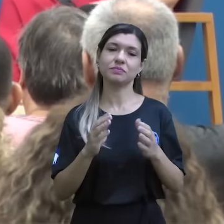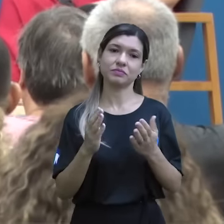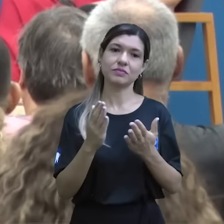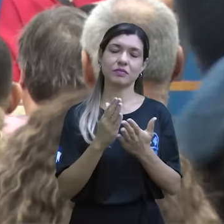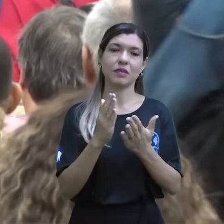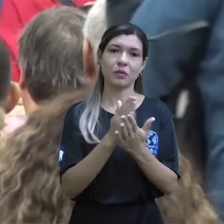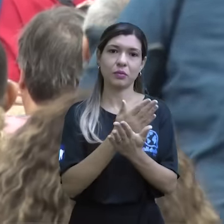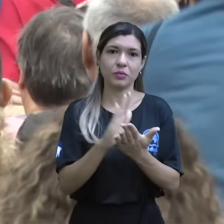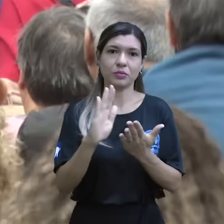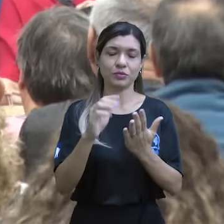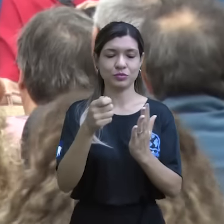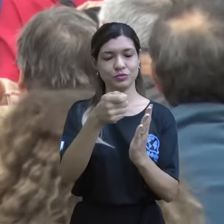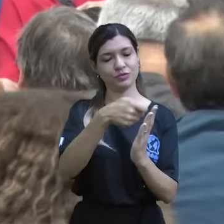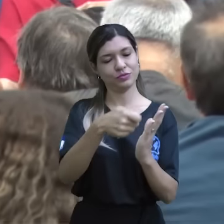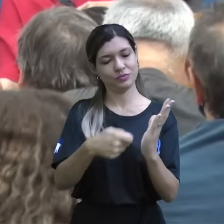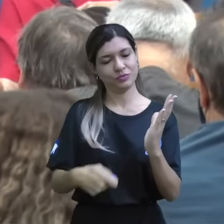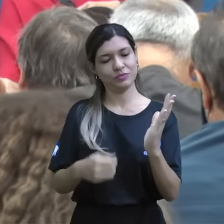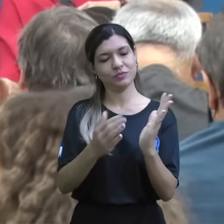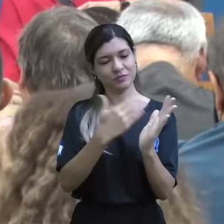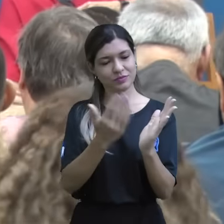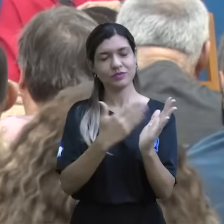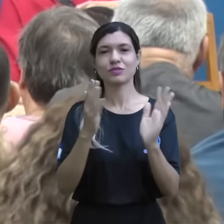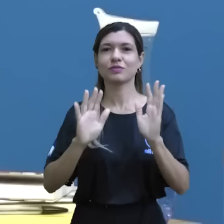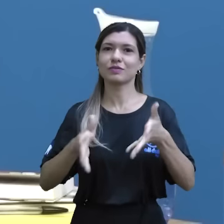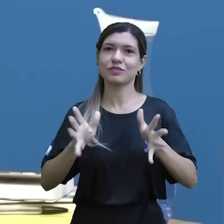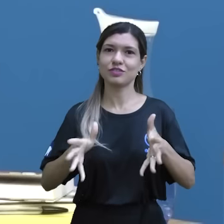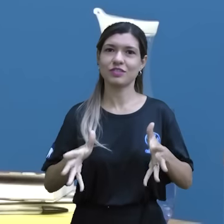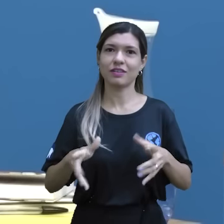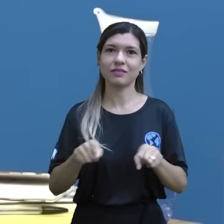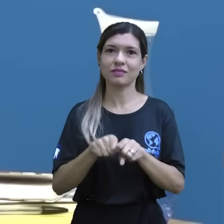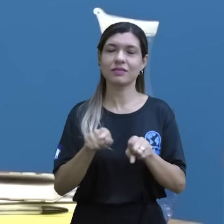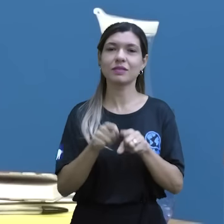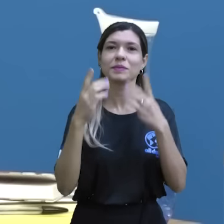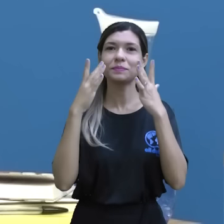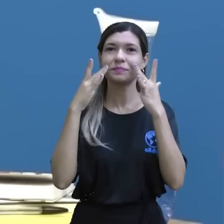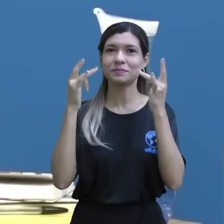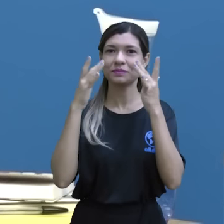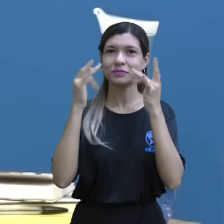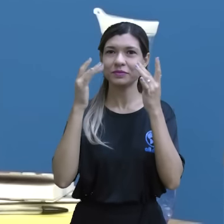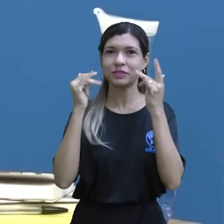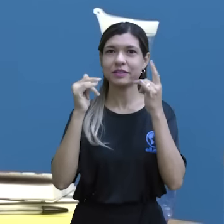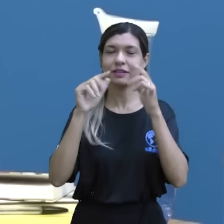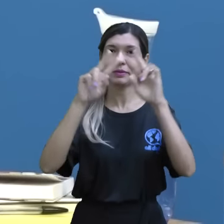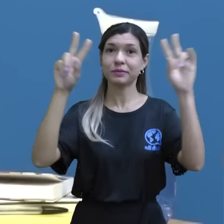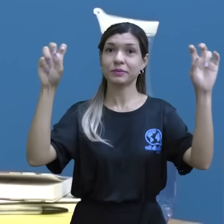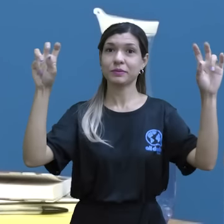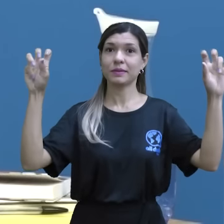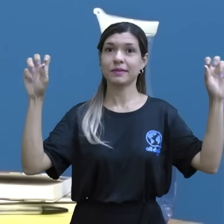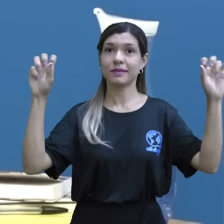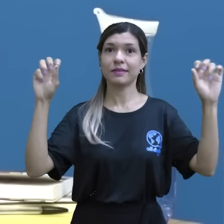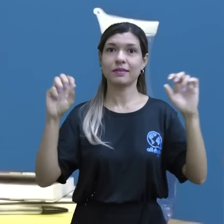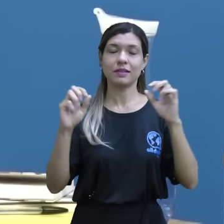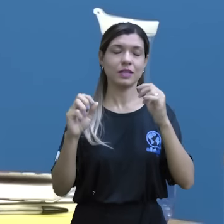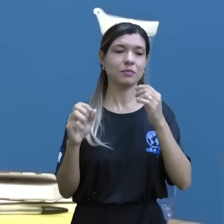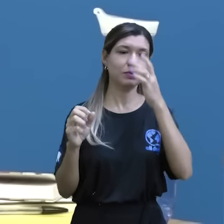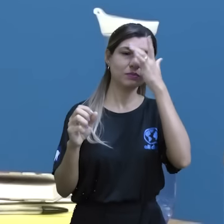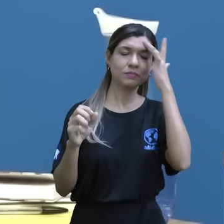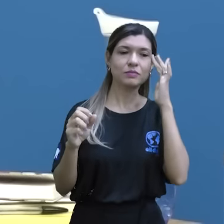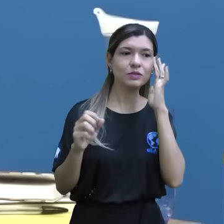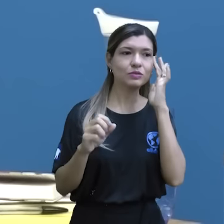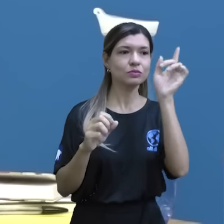de 1993, As Barbas do Imperador, de 1998, Brasil, uma biografia, 2015,